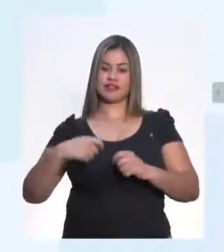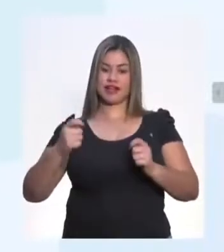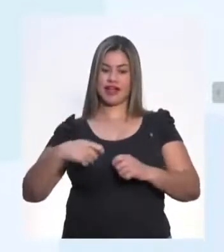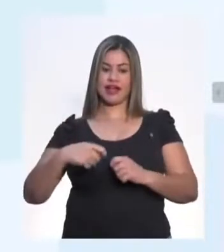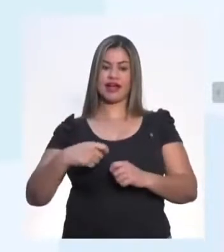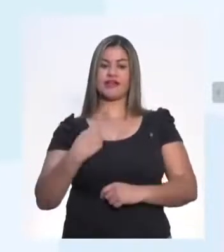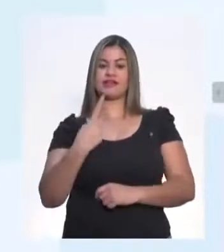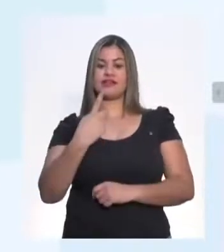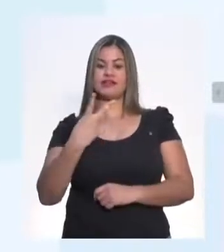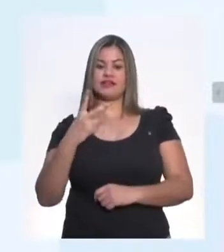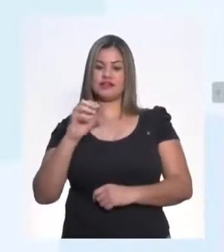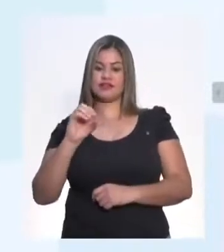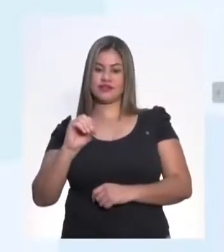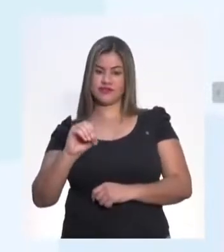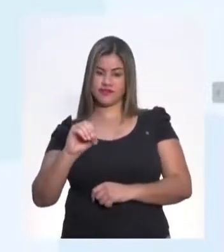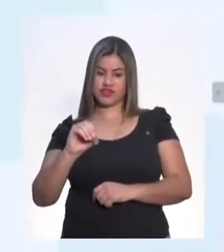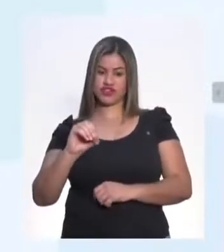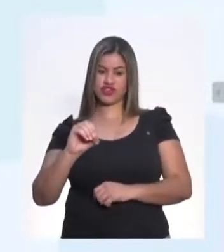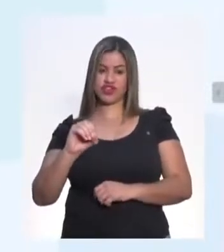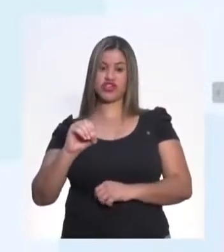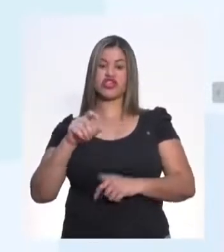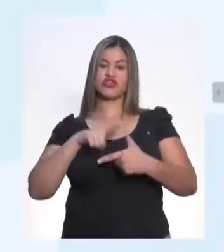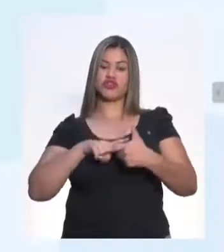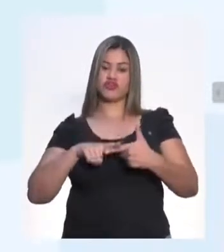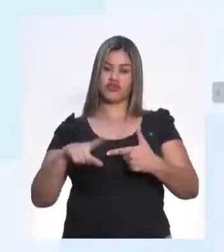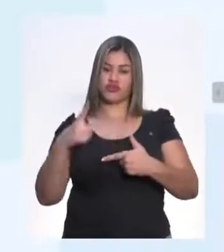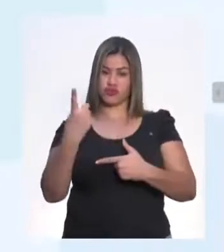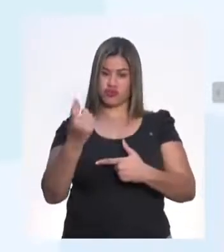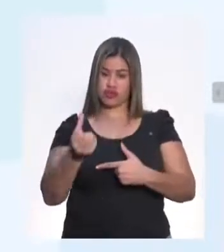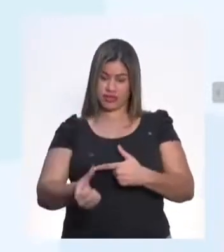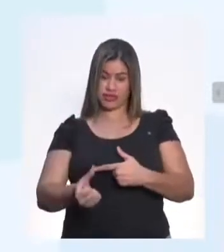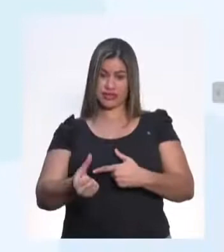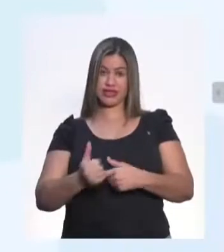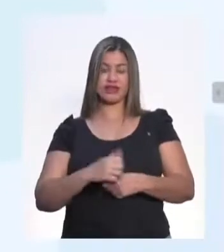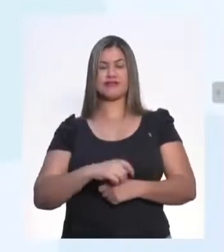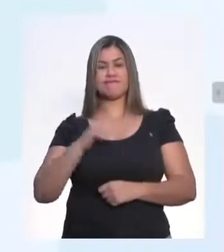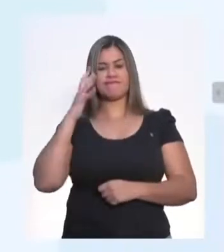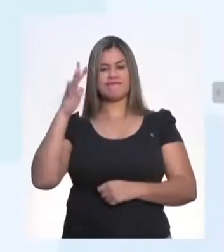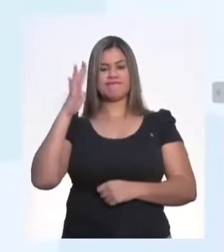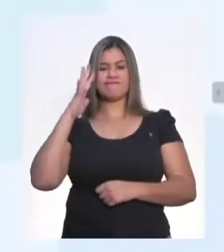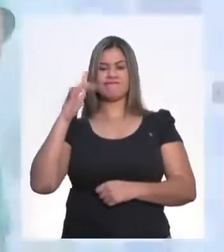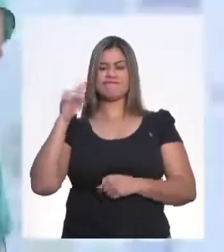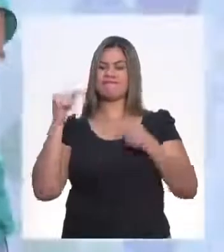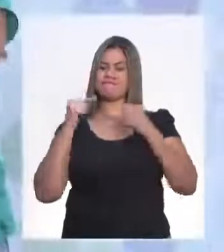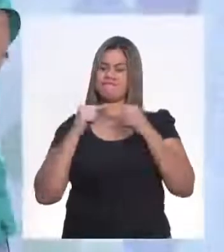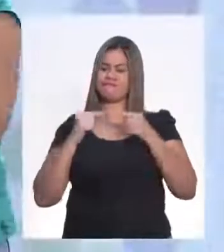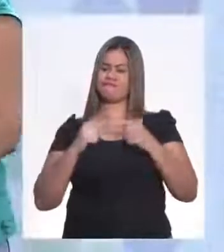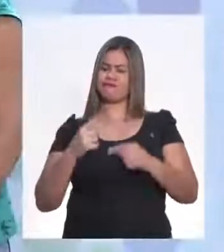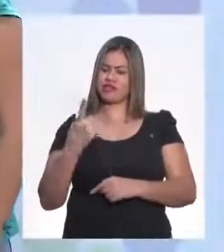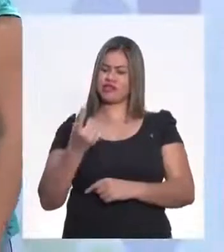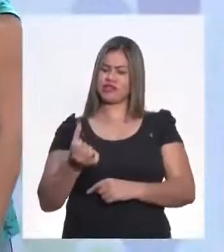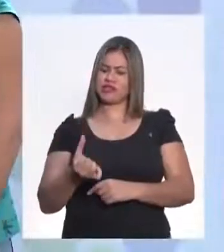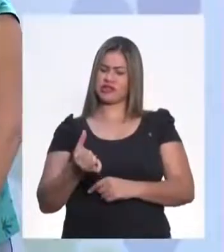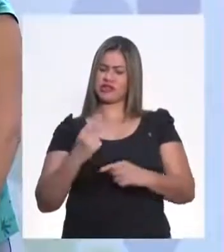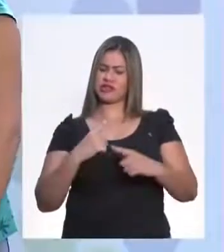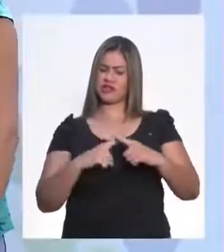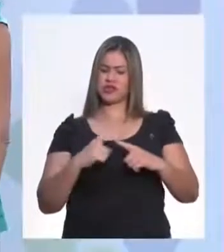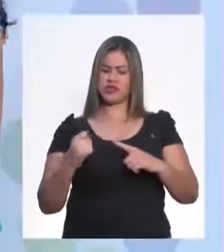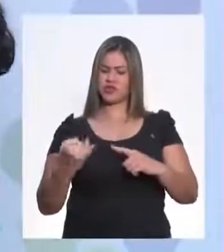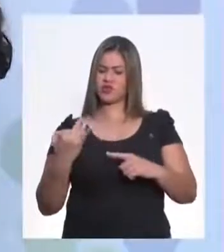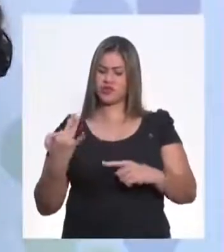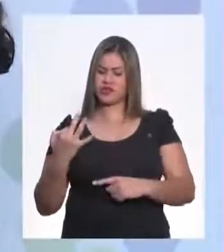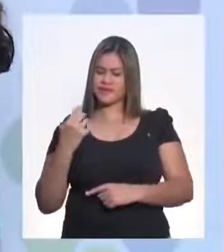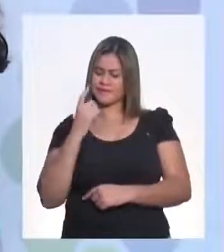vou colocar 120. Muito bem. Vamos pensar, então, quantas vezes o 120 daria